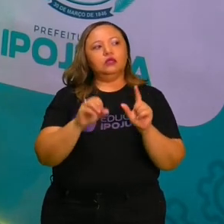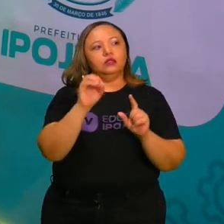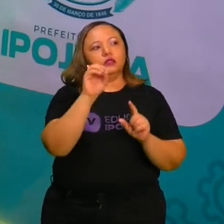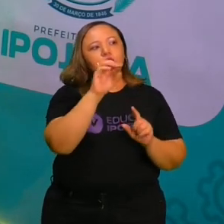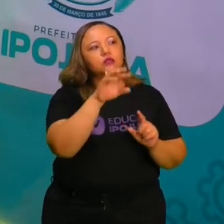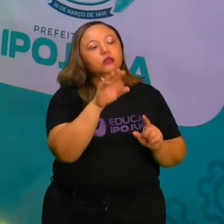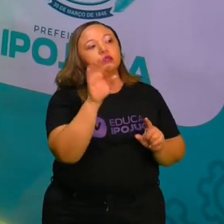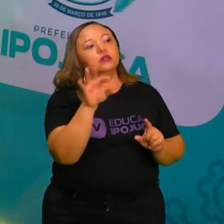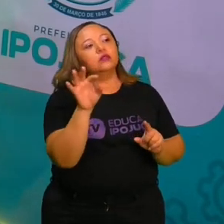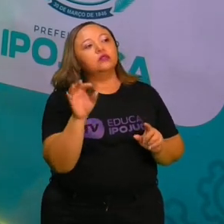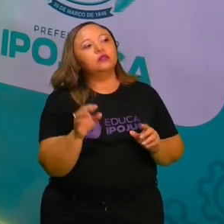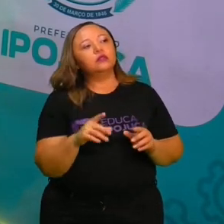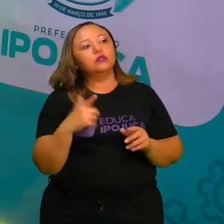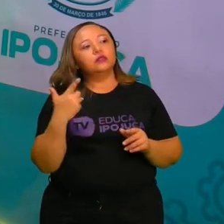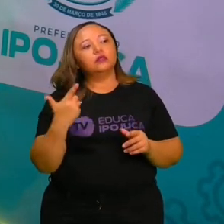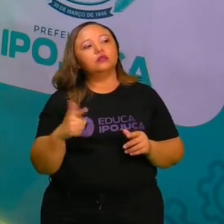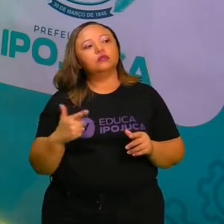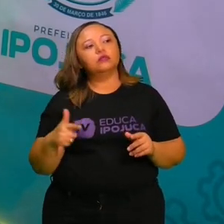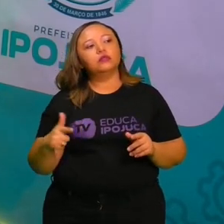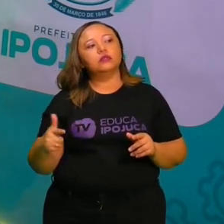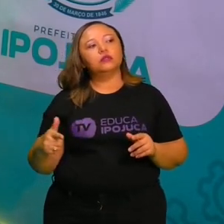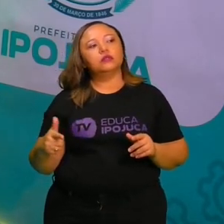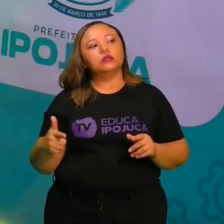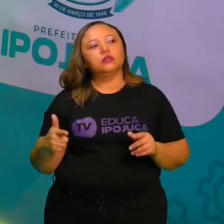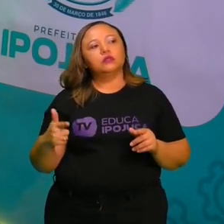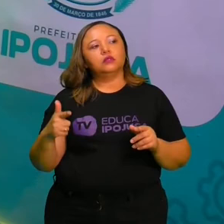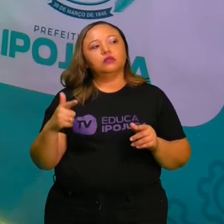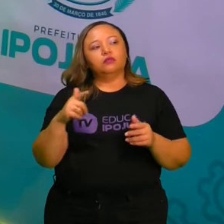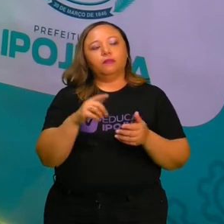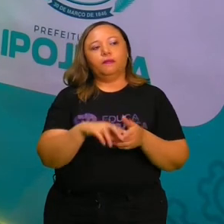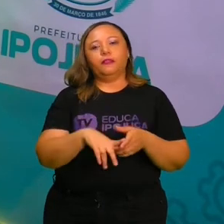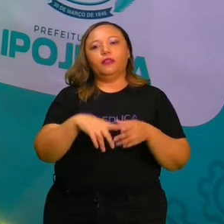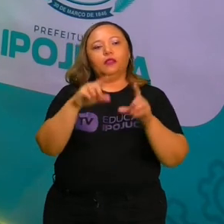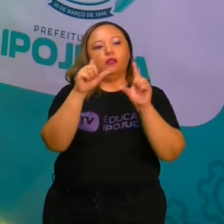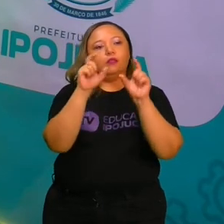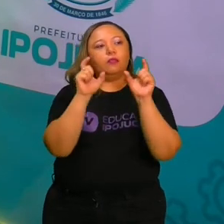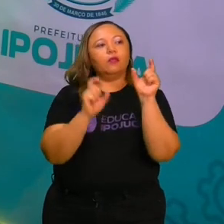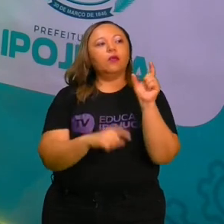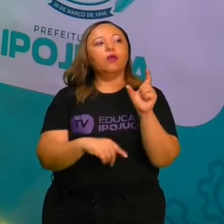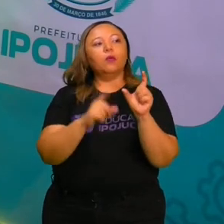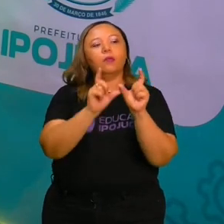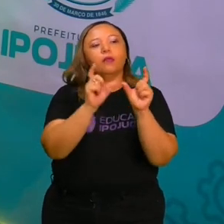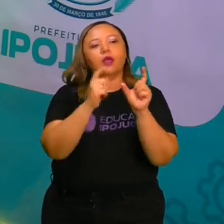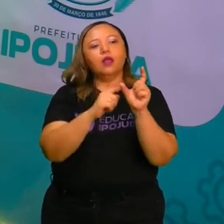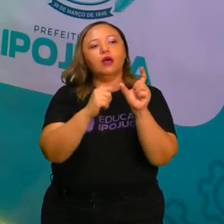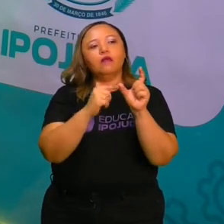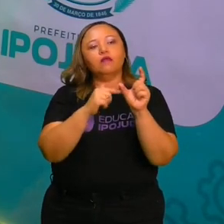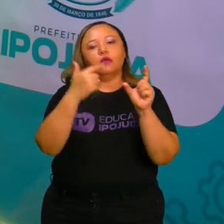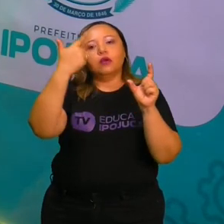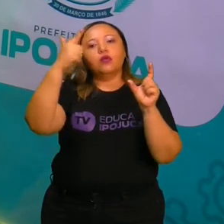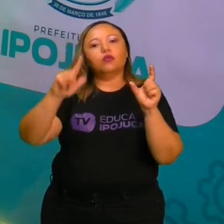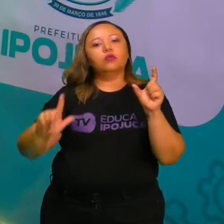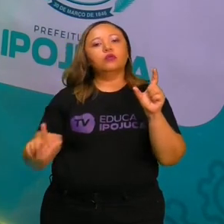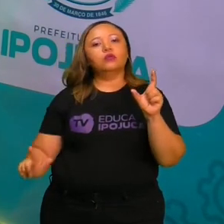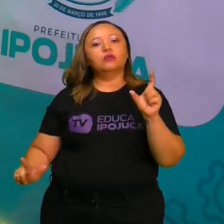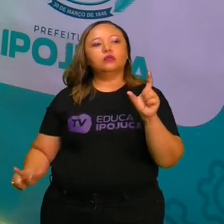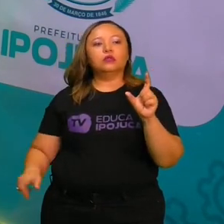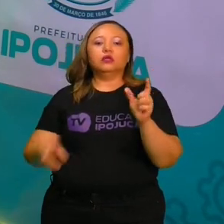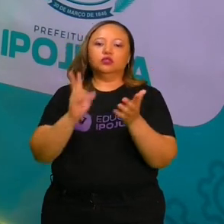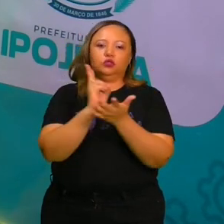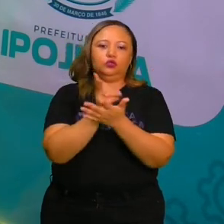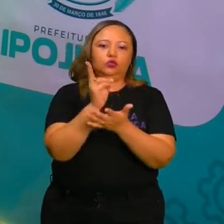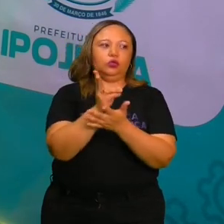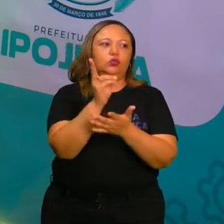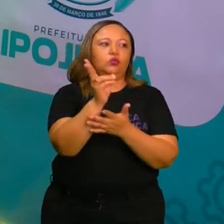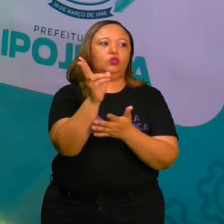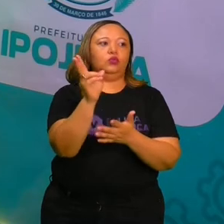aqui. Se não teve, depois da letra T, não teve outras palavras, outras coisas, a gente segue,